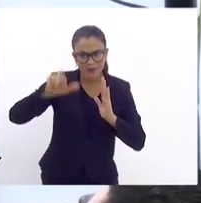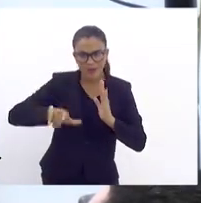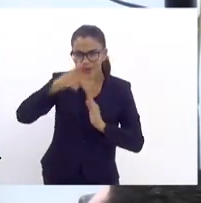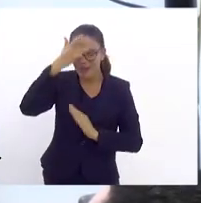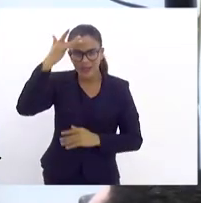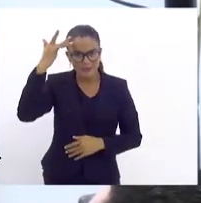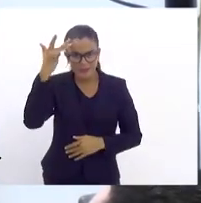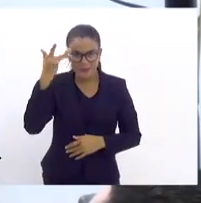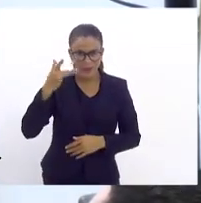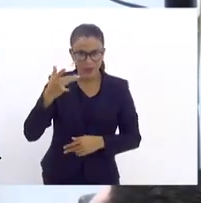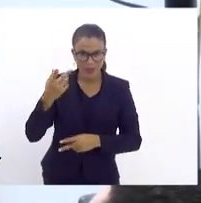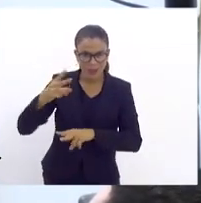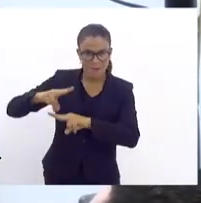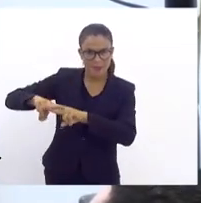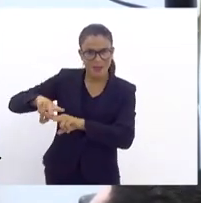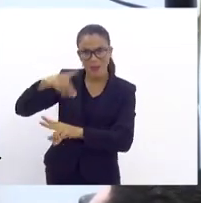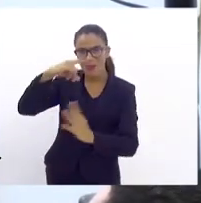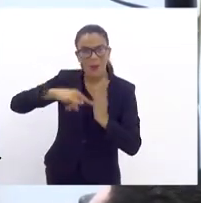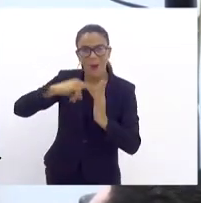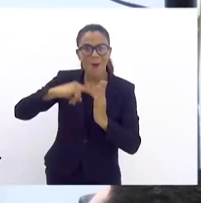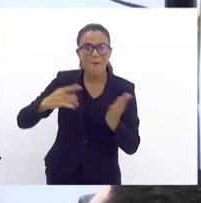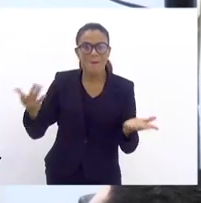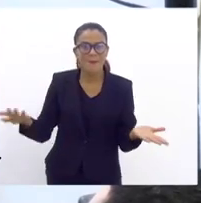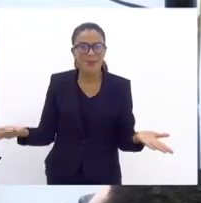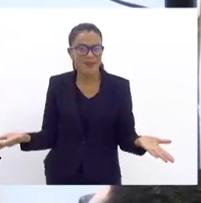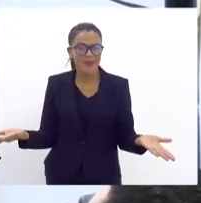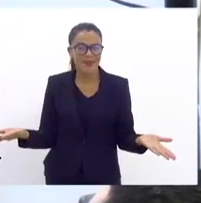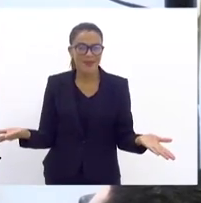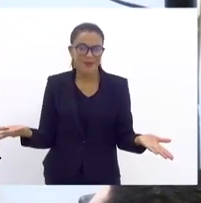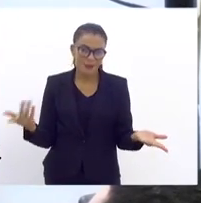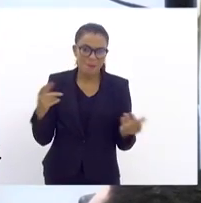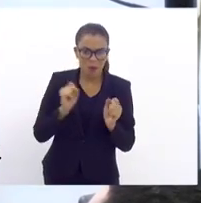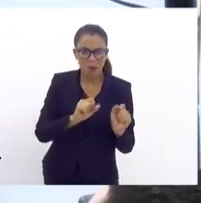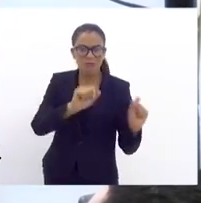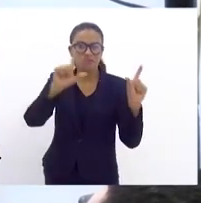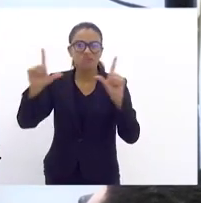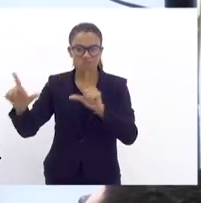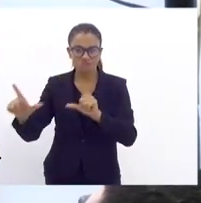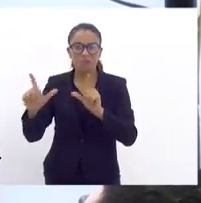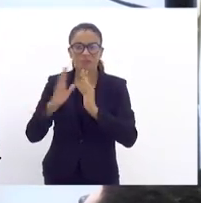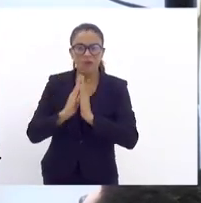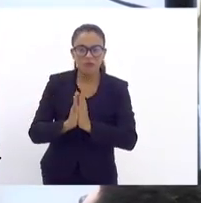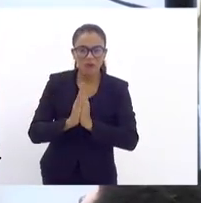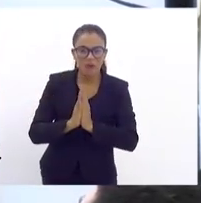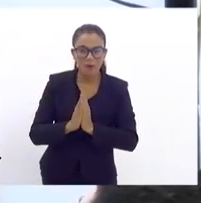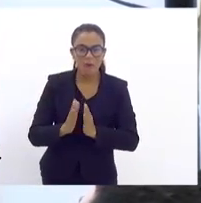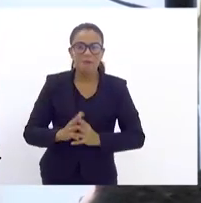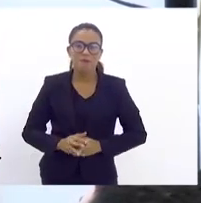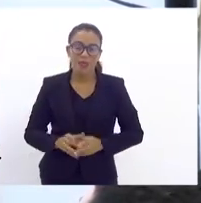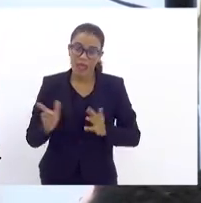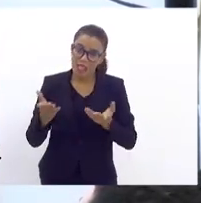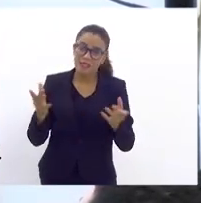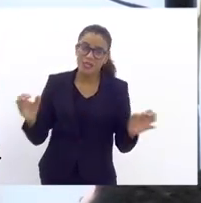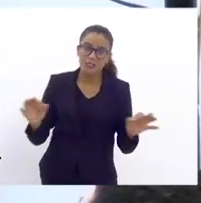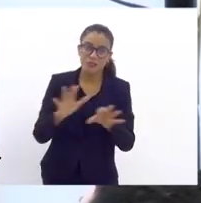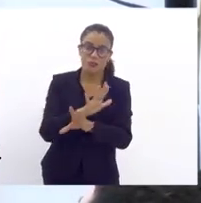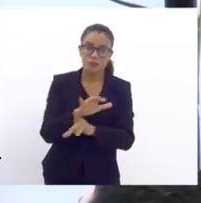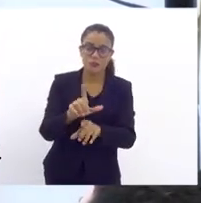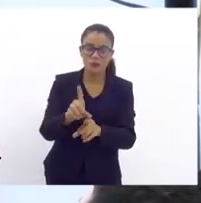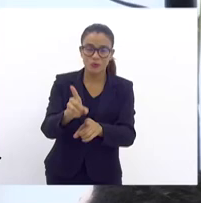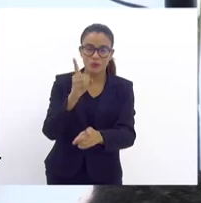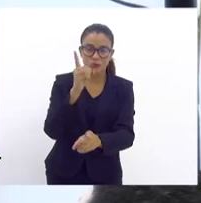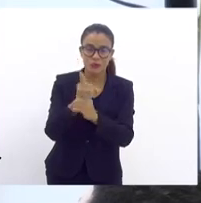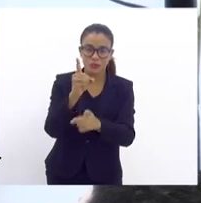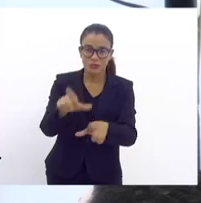eu estou ficando com documento daquela pessoa né então pode passar é assim que nós fechamos um diagnóstico né